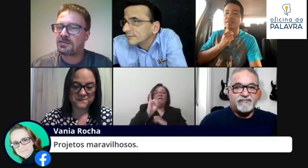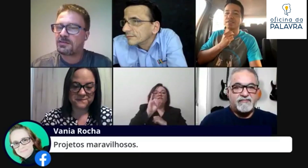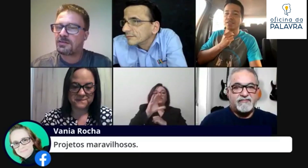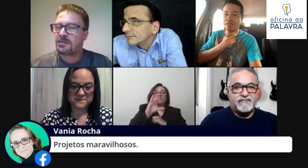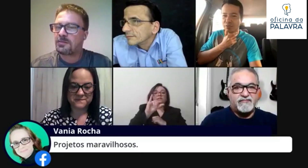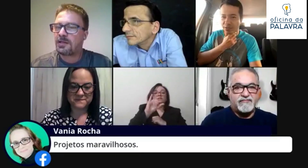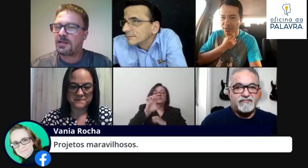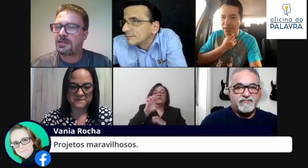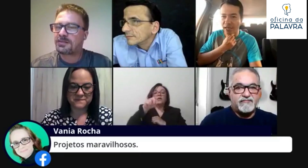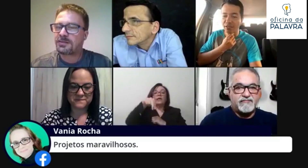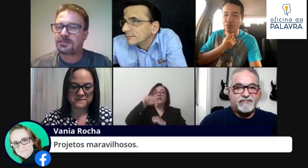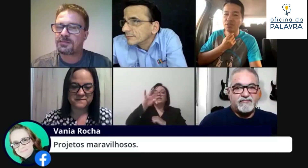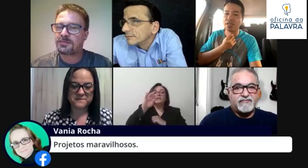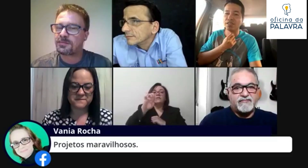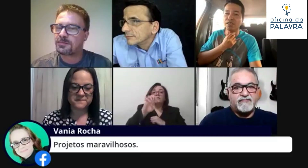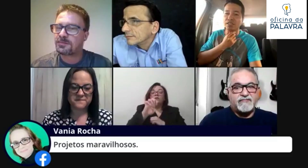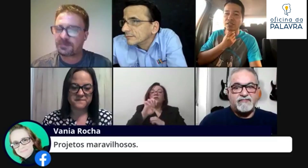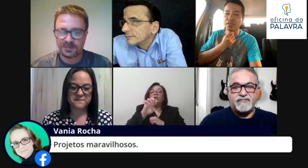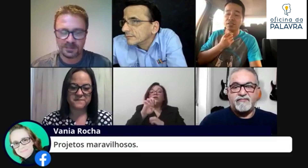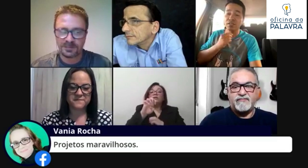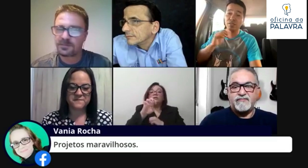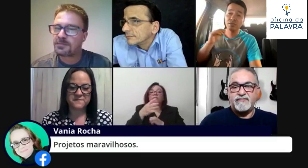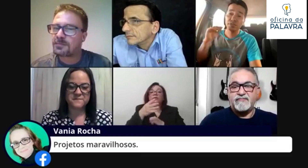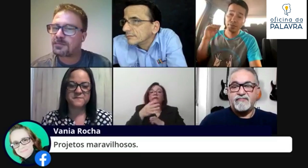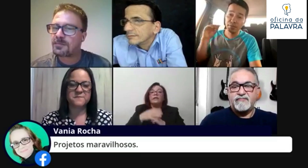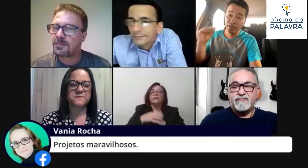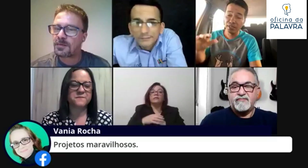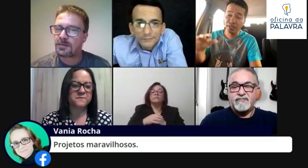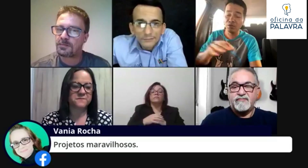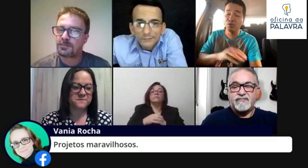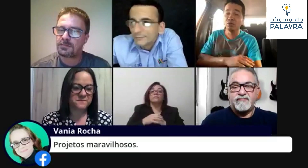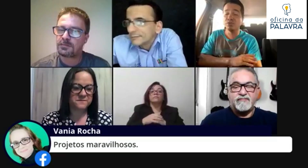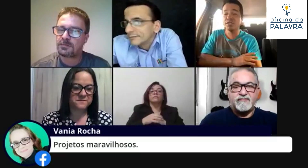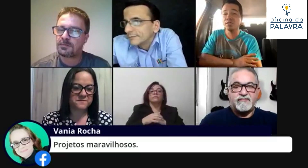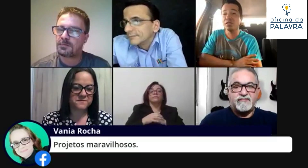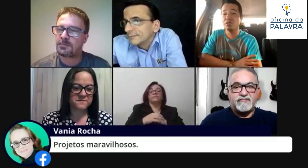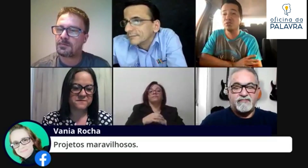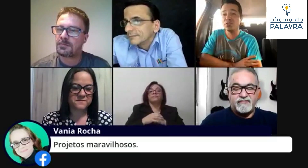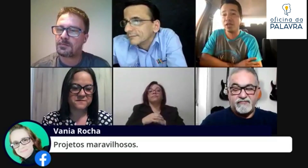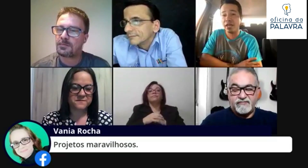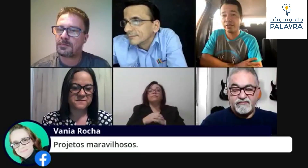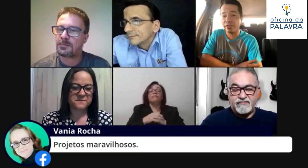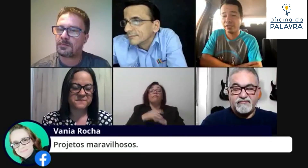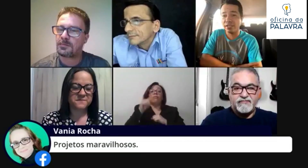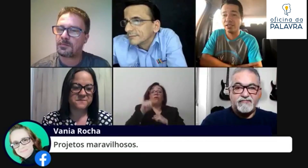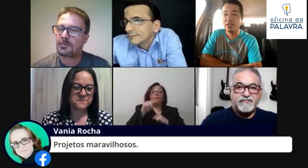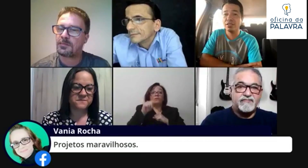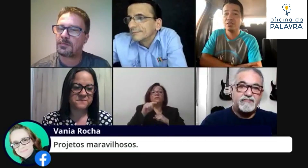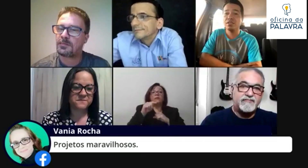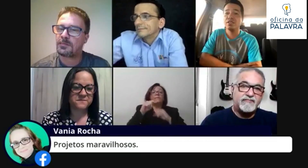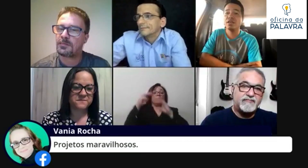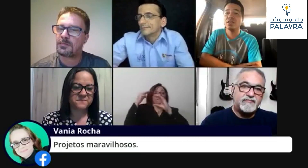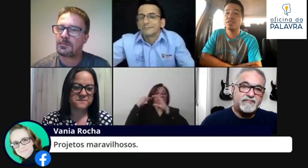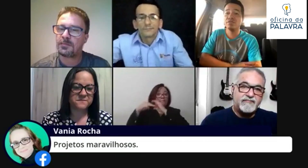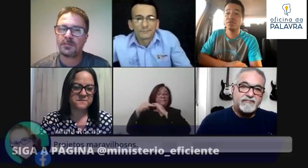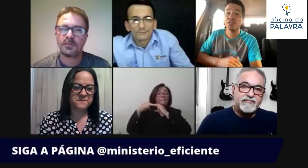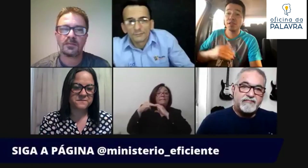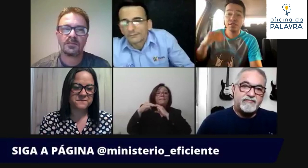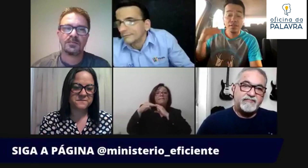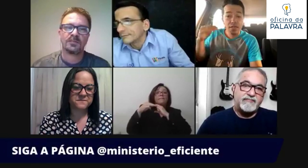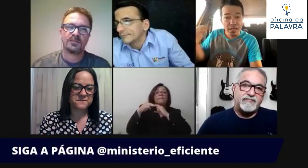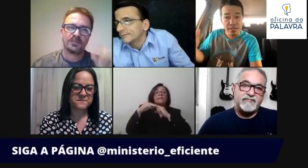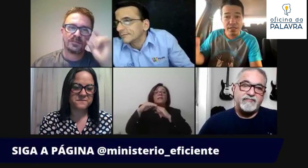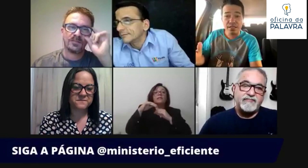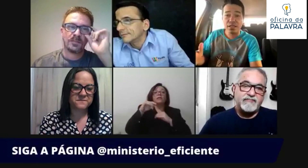Eficiente. Isso. Você segue no Instagram e aí você manda um direct ali. E aí, se